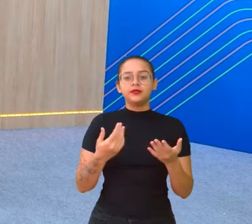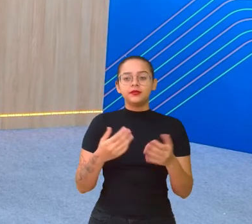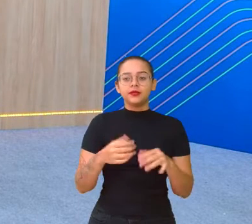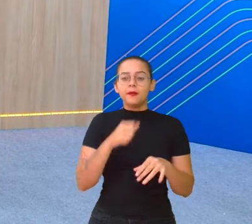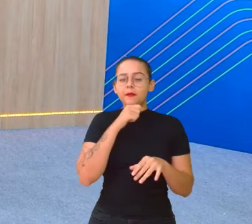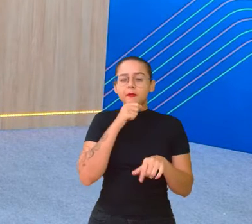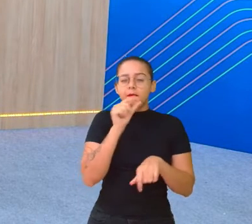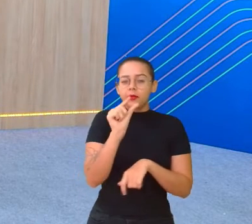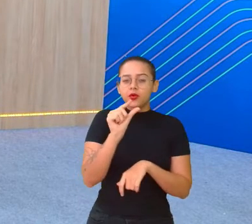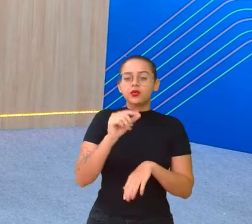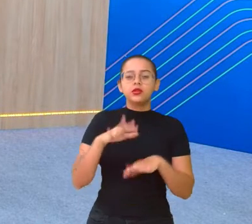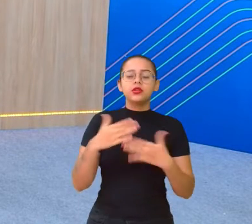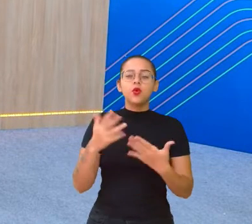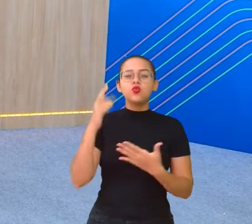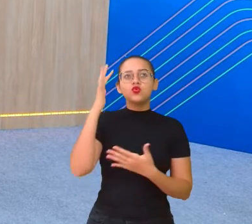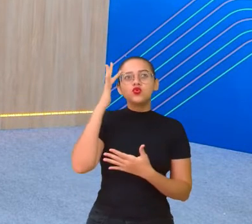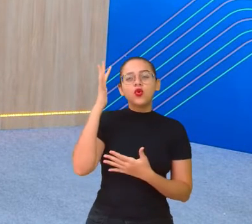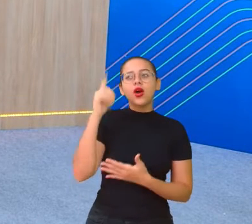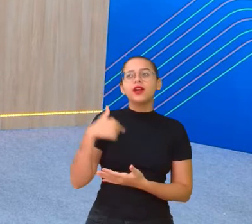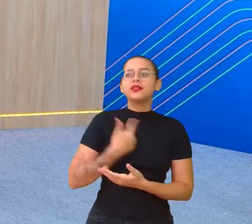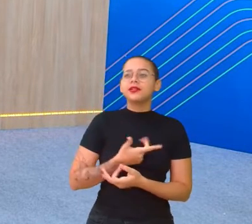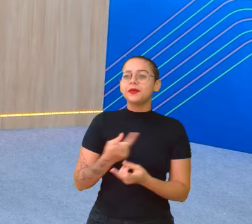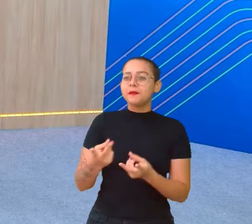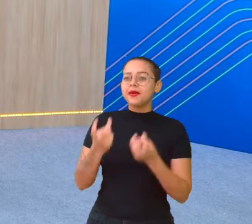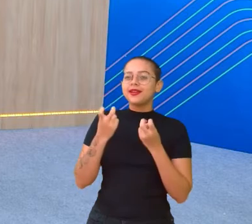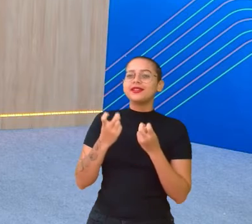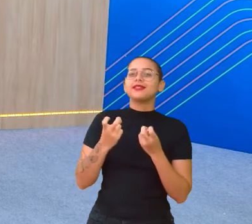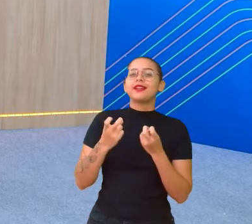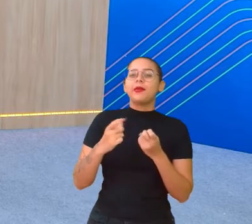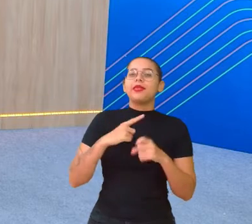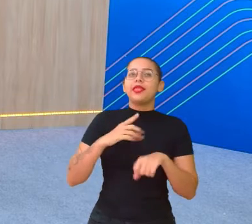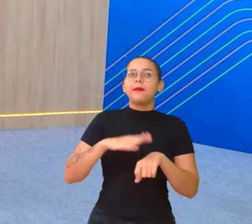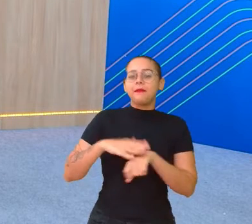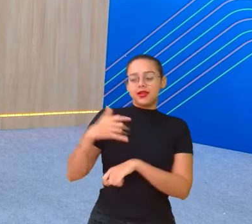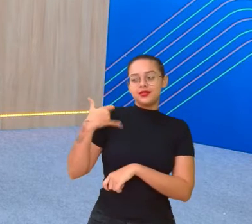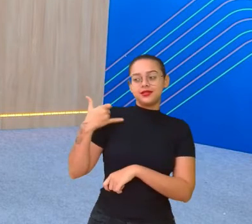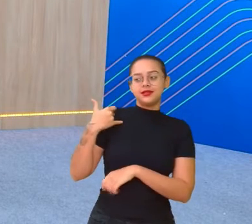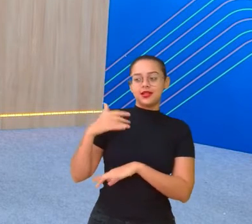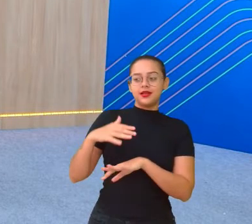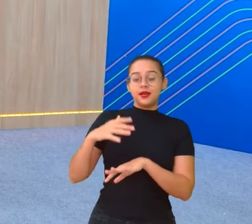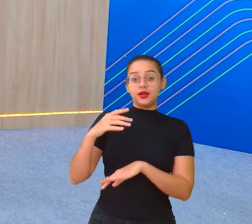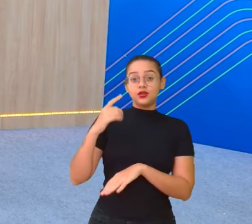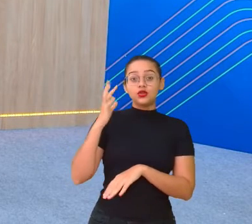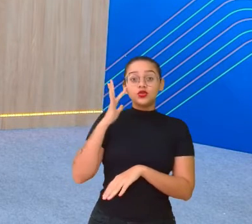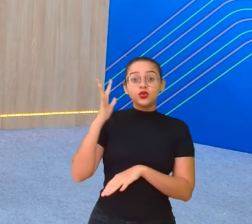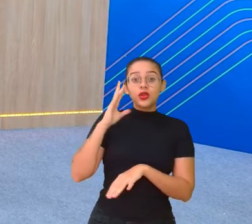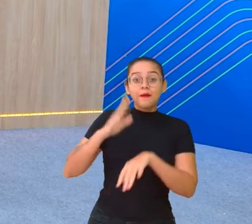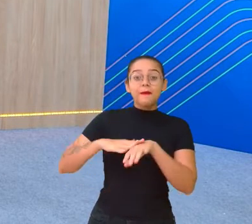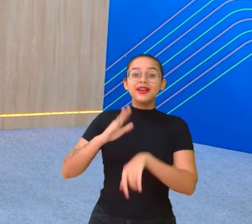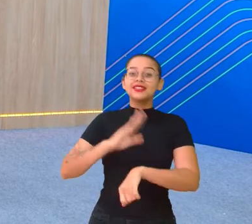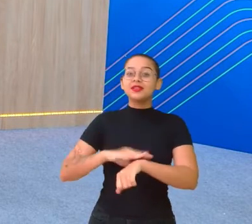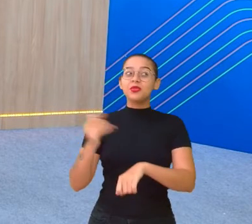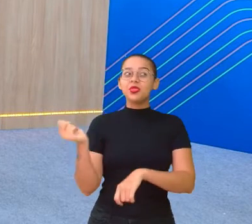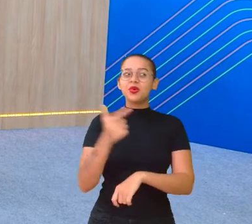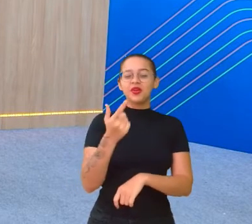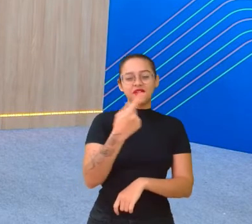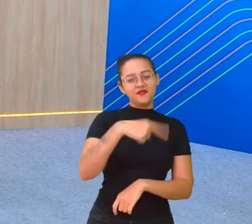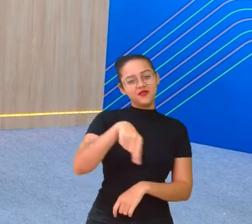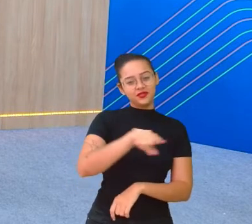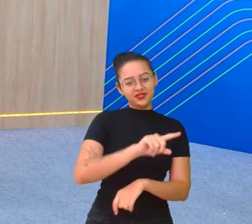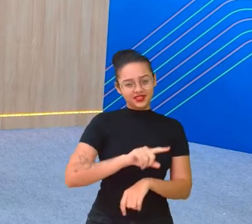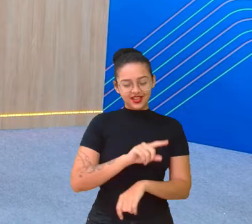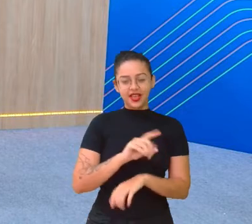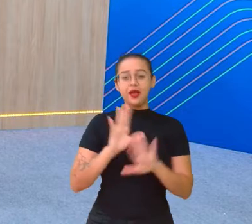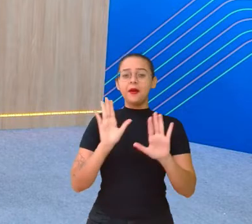os sonhos, como a gente vai vendo, né? A gente que tem um pouco mais de idade já sonha há mais tempo do que vocês. Mas aí os sonhos, eles